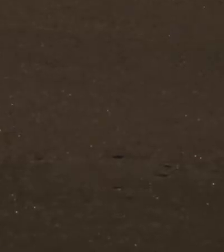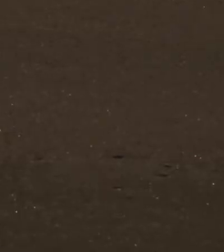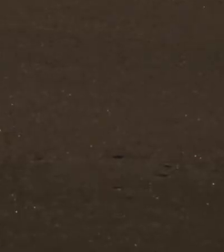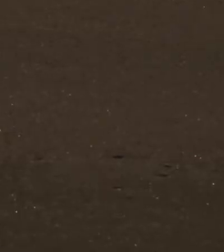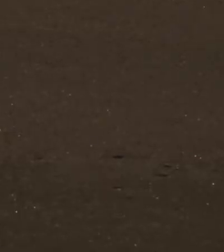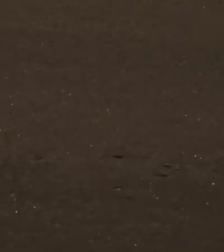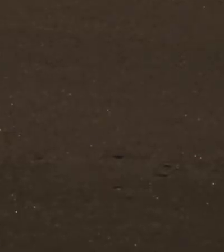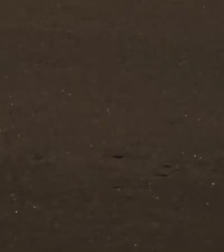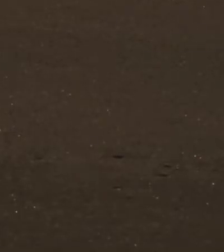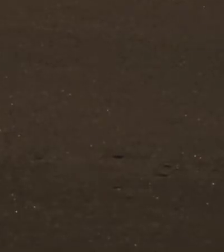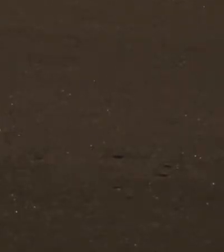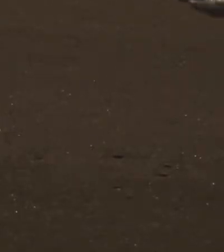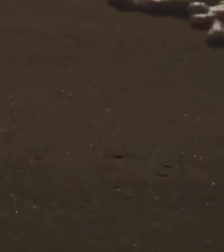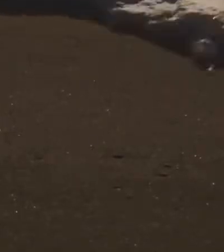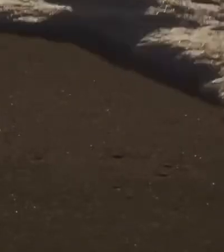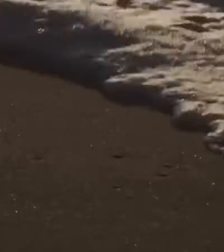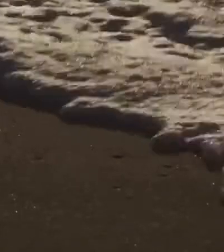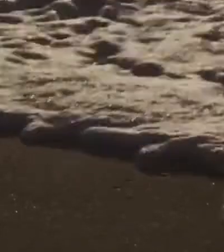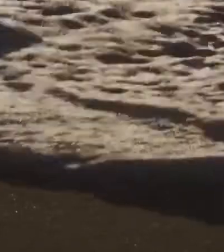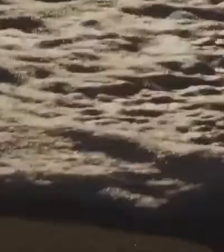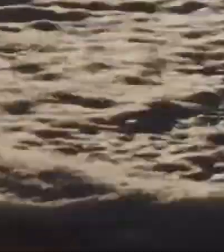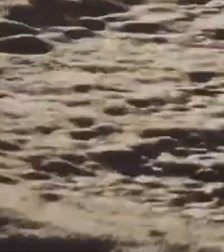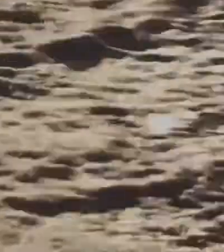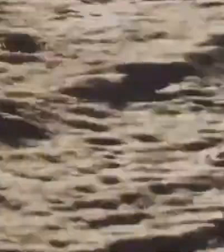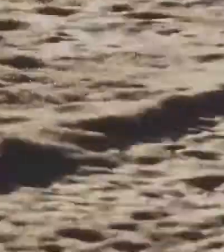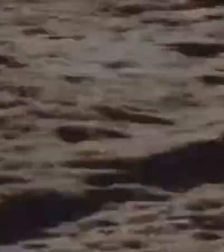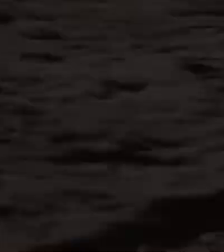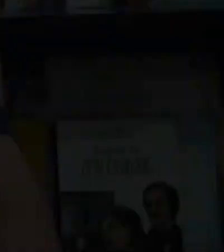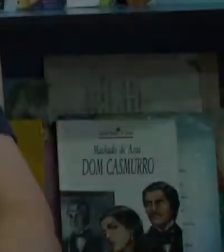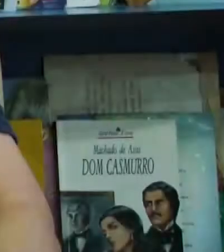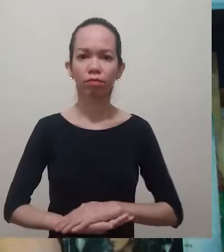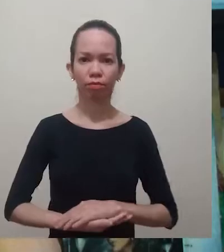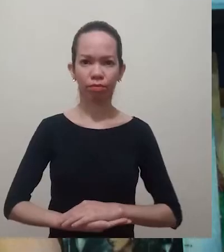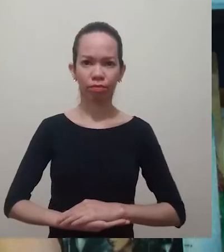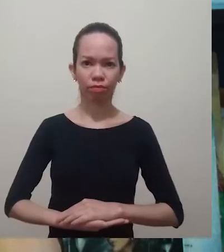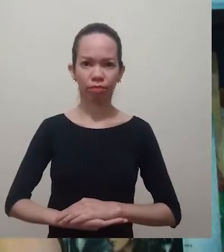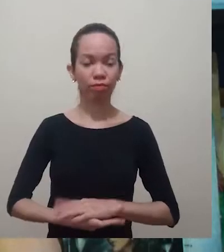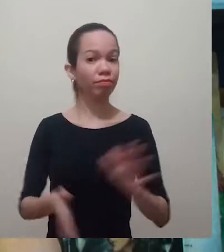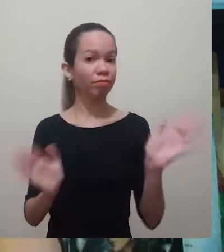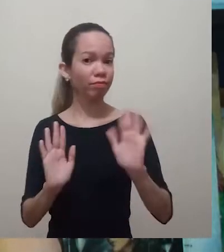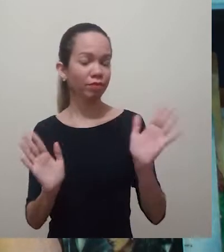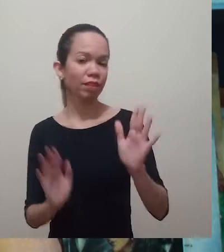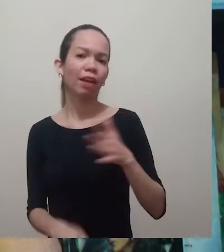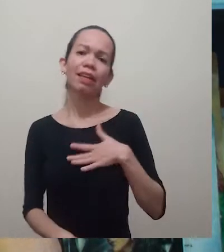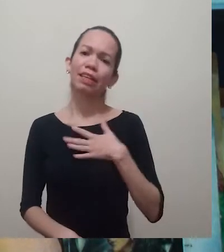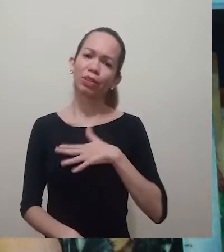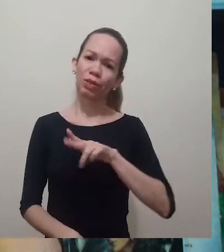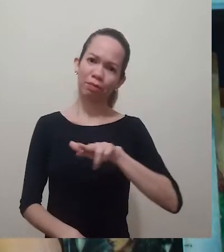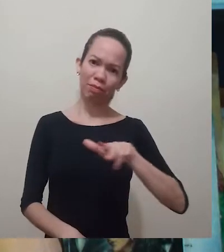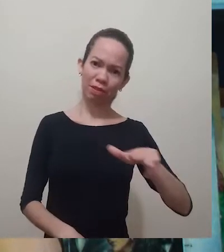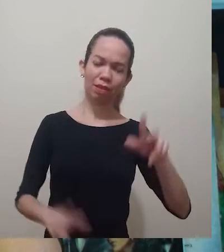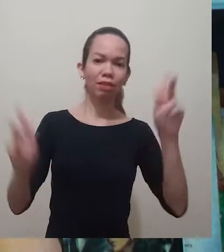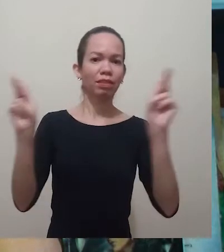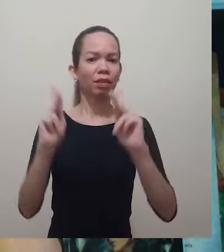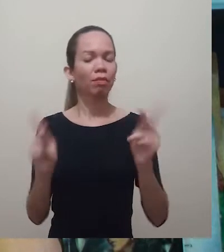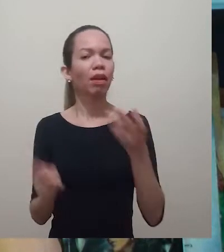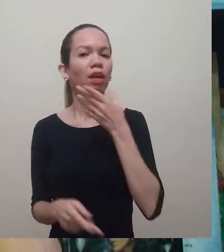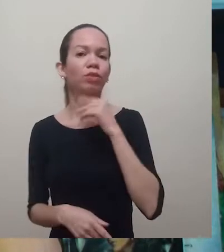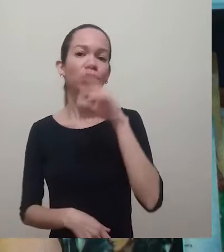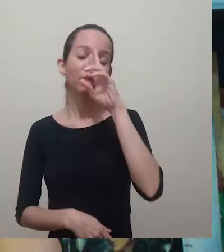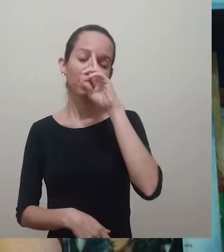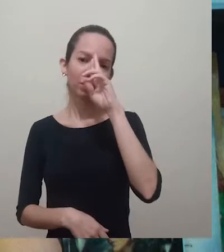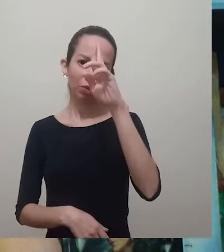aí e aí o olá queridos irmãos a paz do senhor